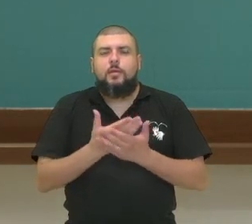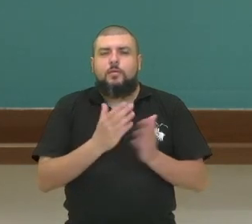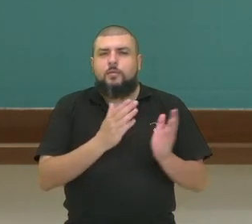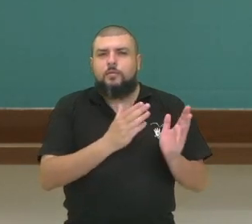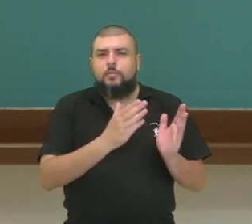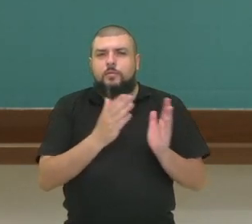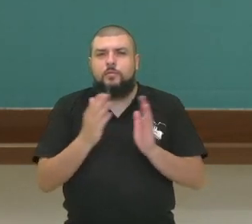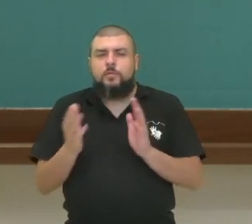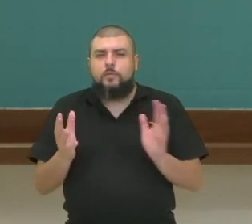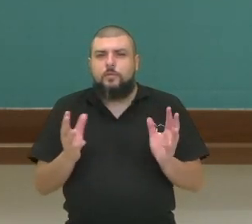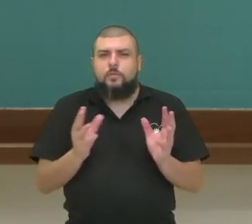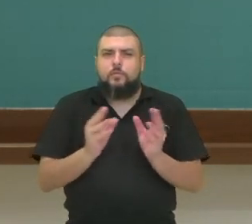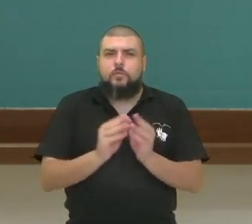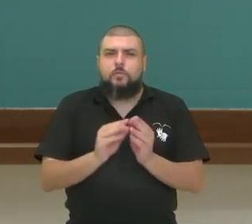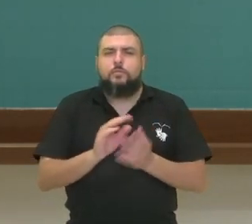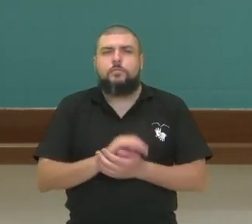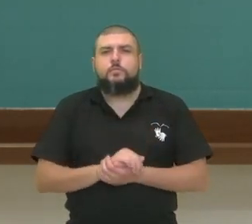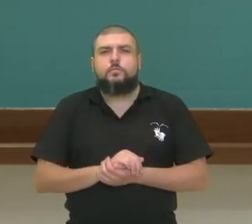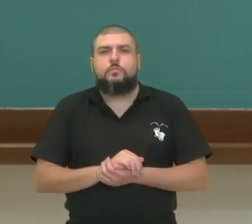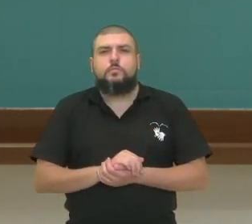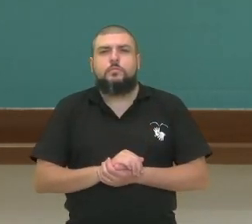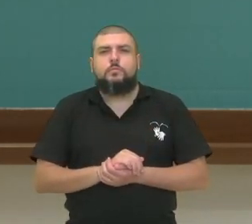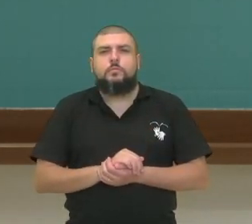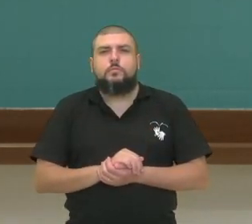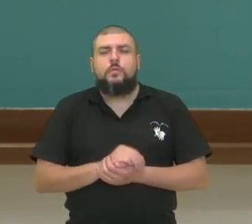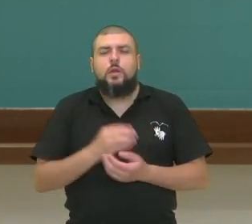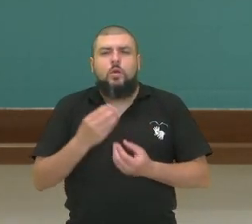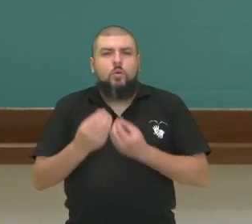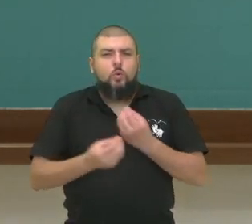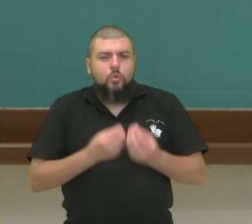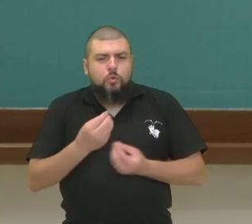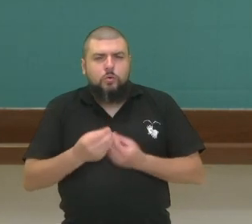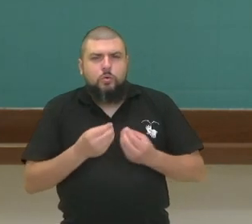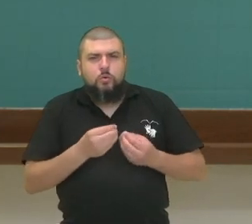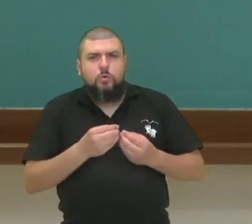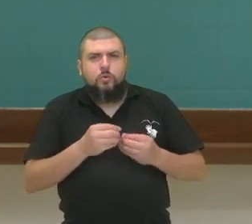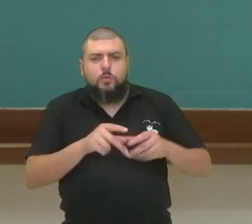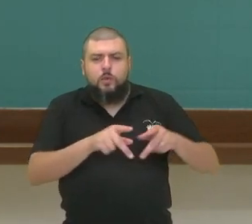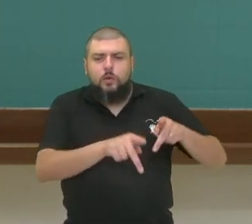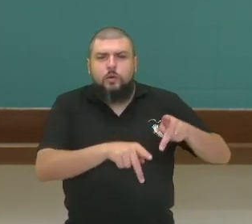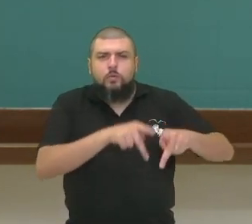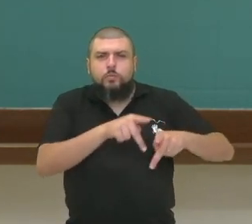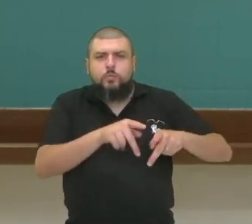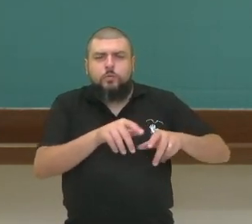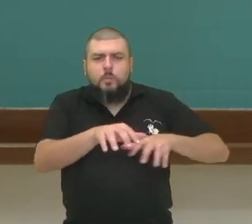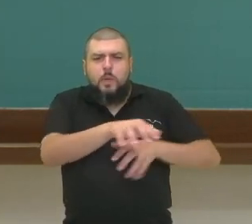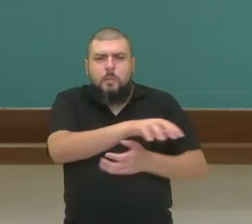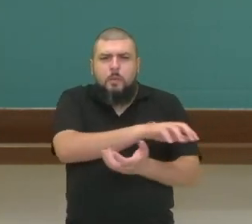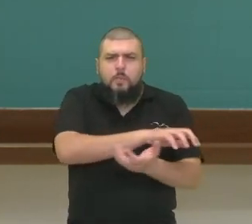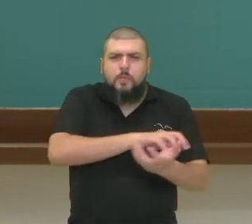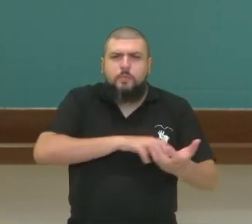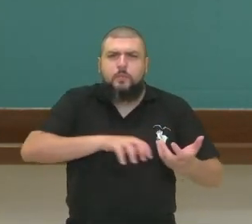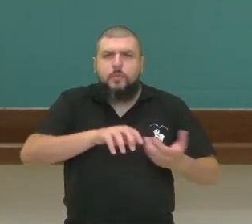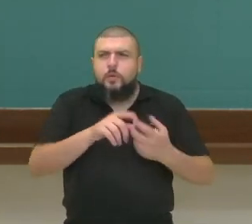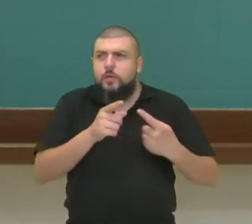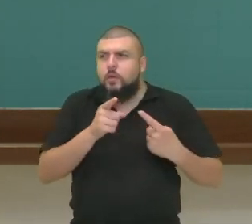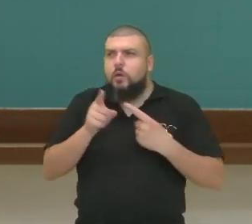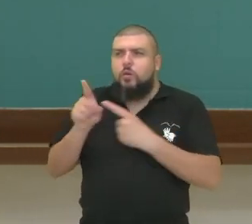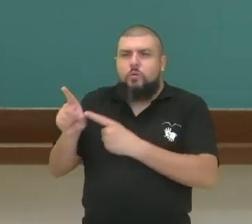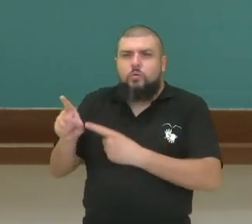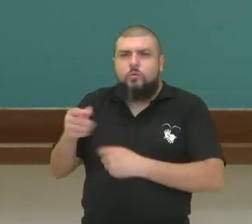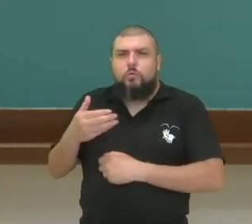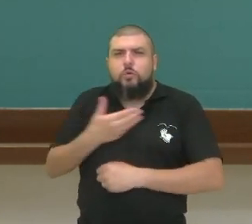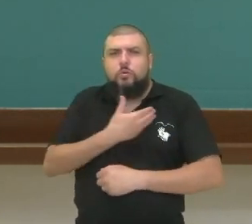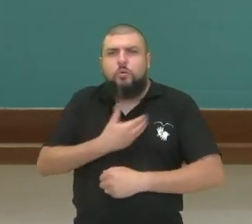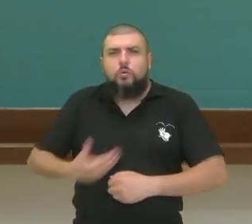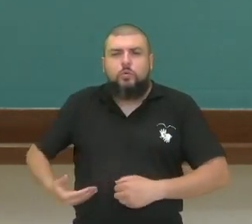estudamos como a sociedade civil se mobilizou de diferentes formas contra o autoritarismo e os problemas sociais vividos nos anos de